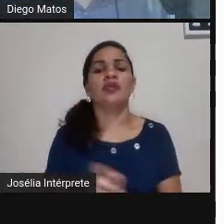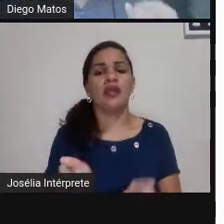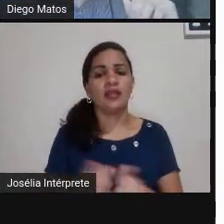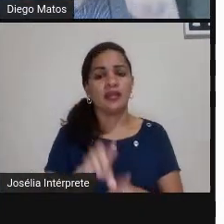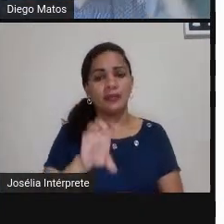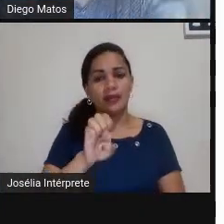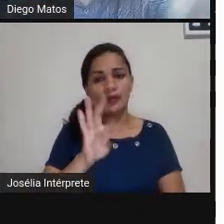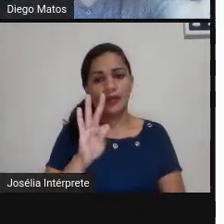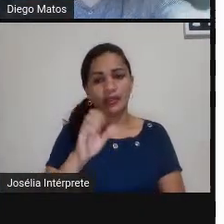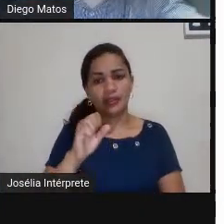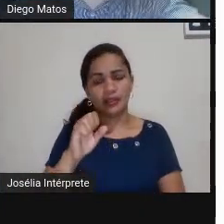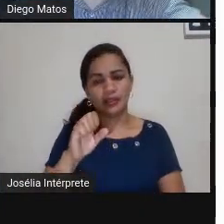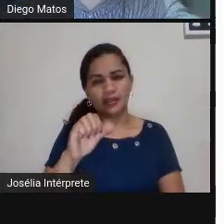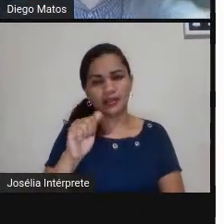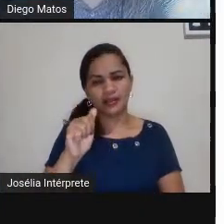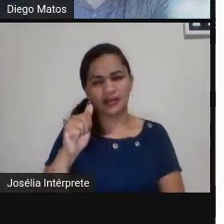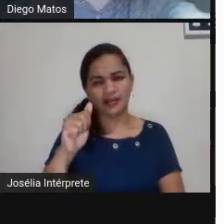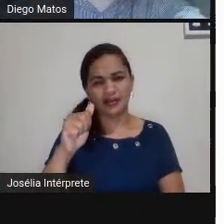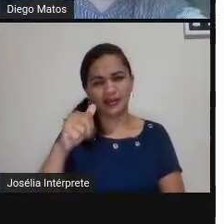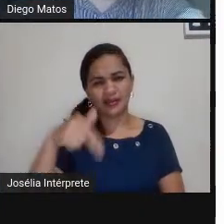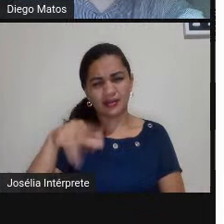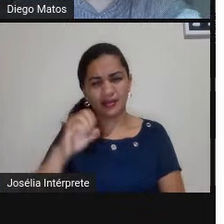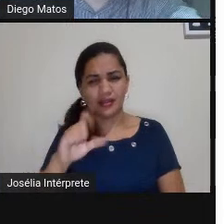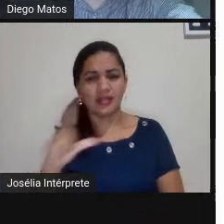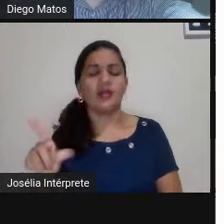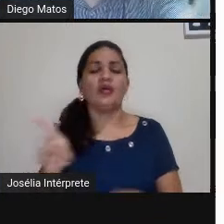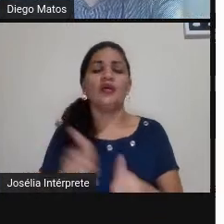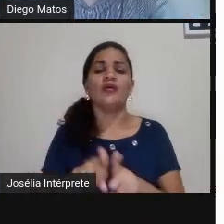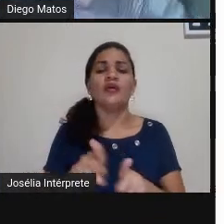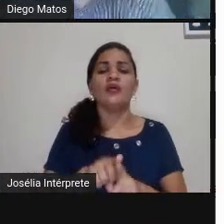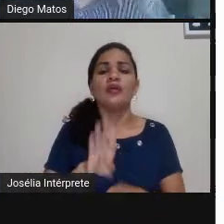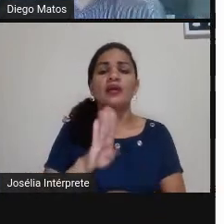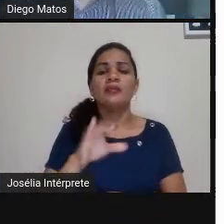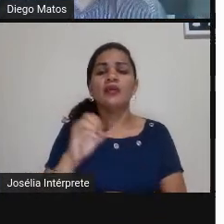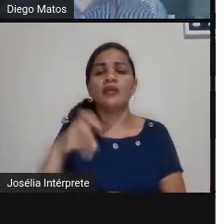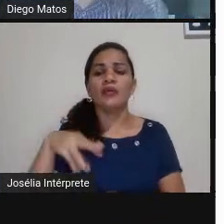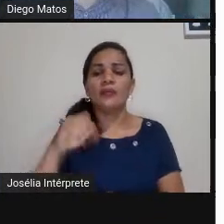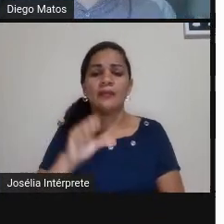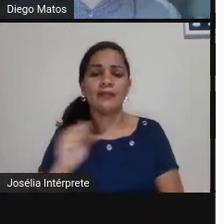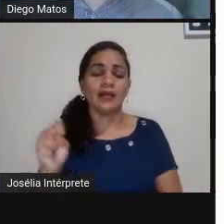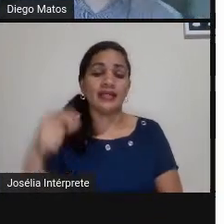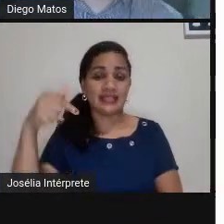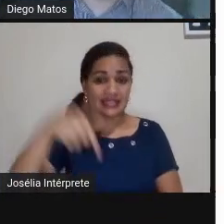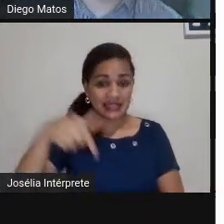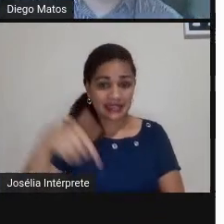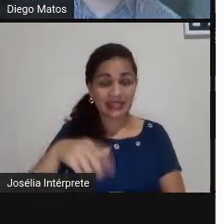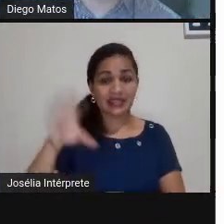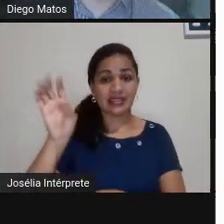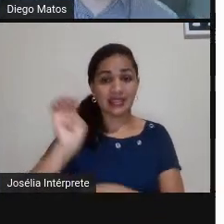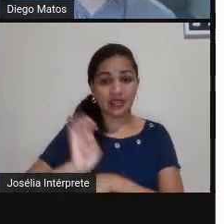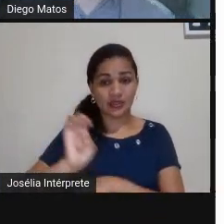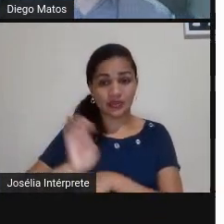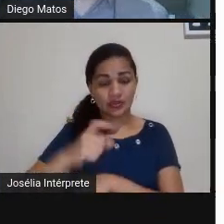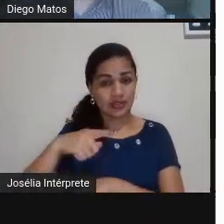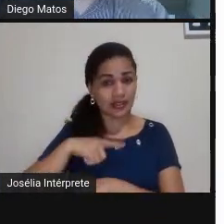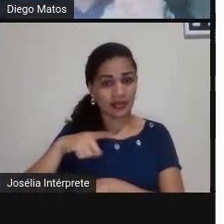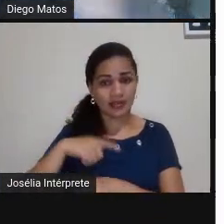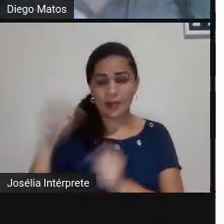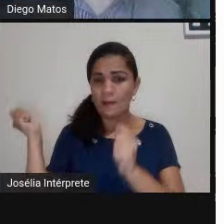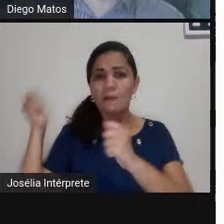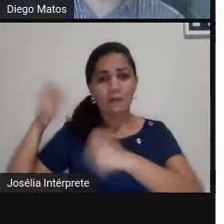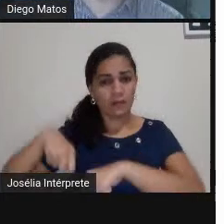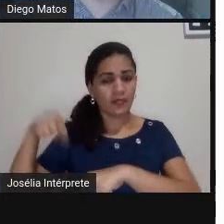geração a gente tem abrir um as termelétricas movidas a biomassa e aqui no nosso estado a gente Tenta abrir um potencial